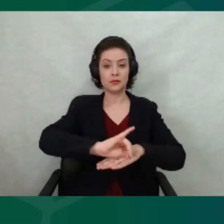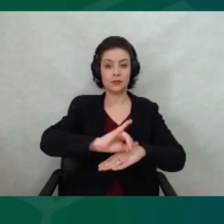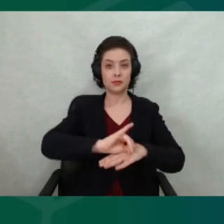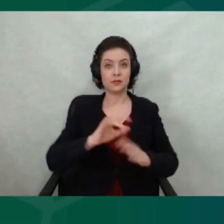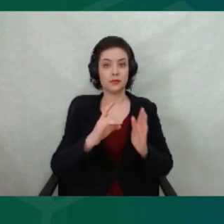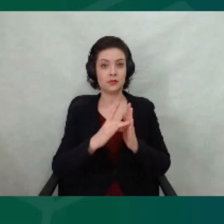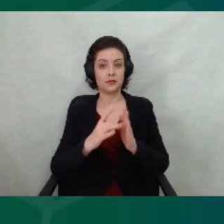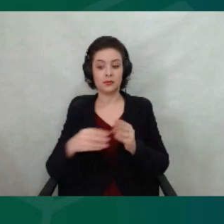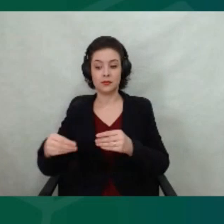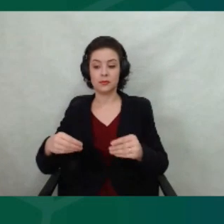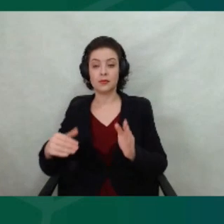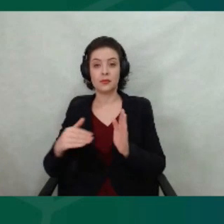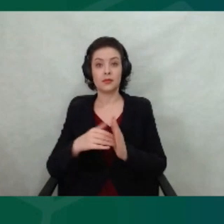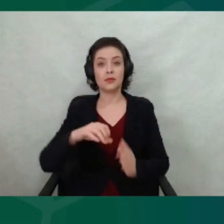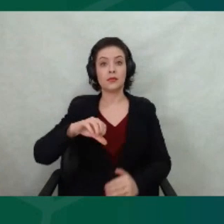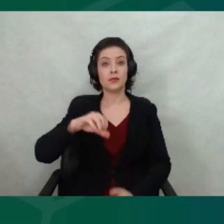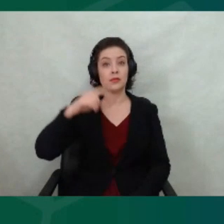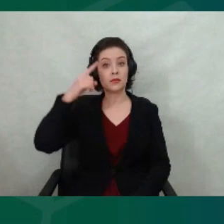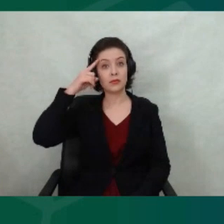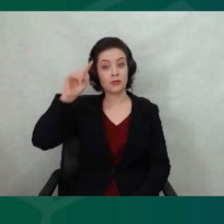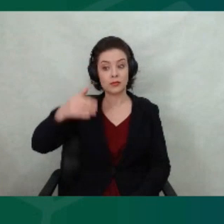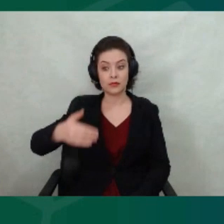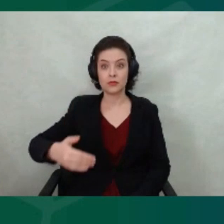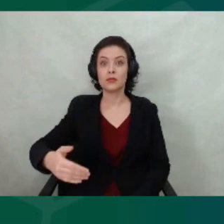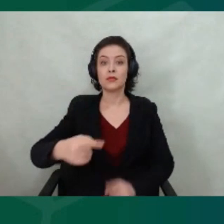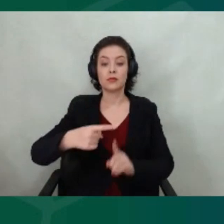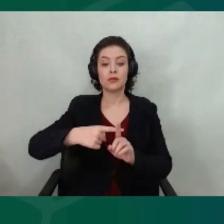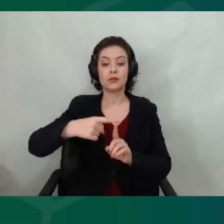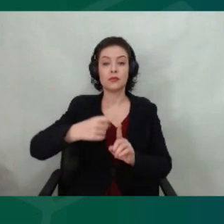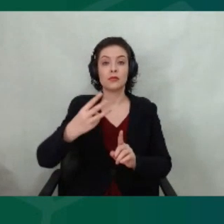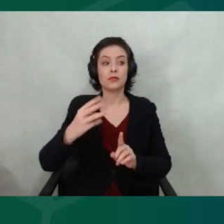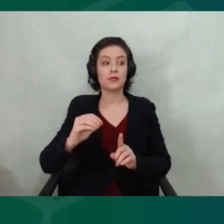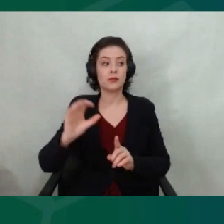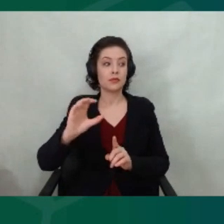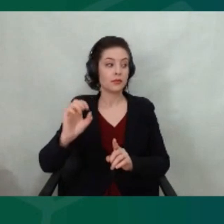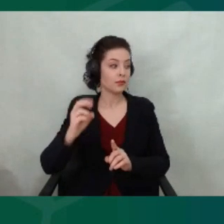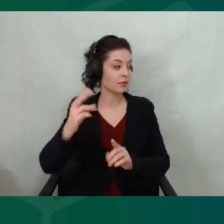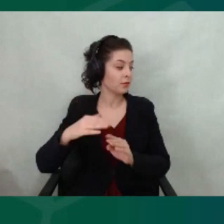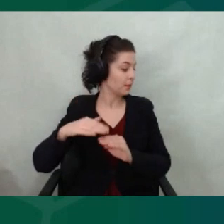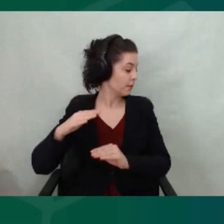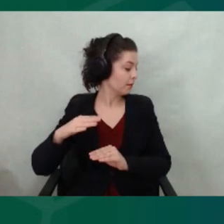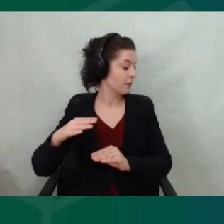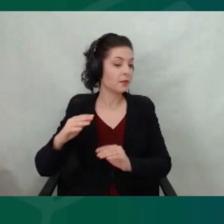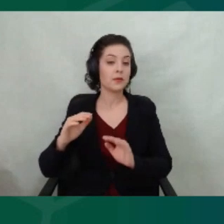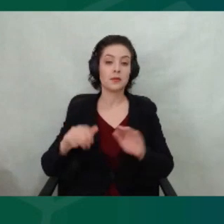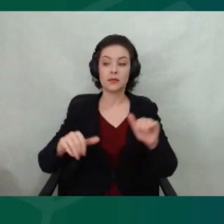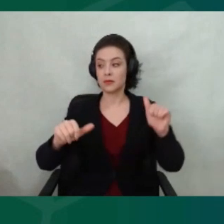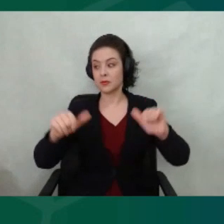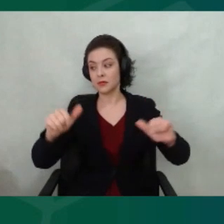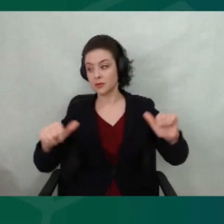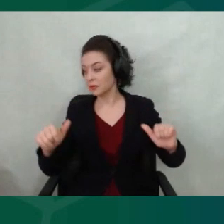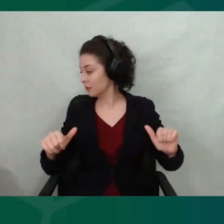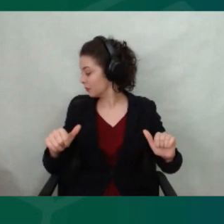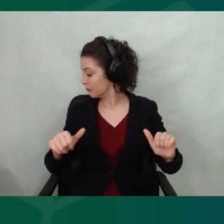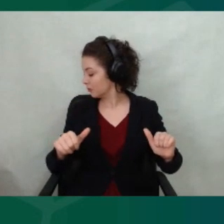até 9 dias, em uma temperatura de 30 graus Celsius ou até mais. Então, a gente pode analisar que no slide tem